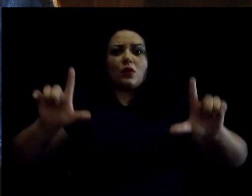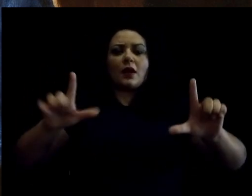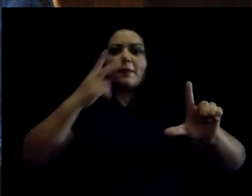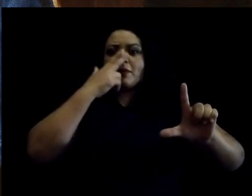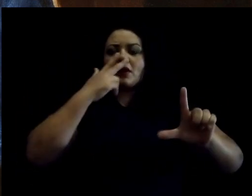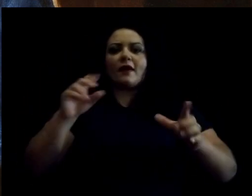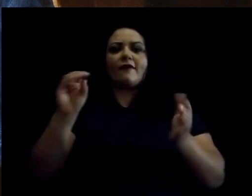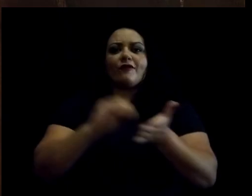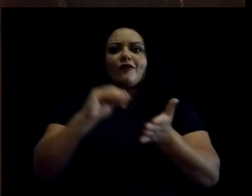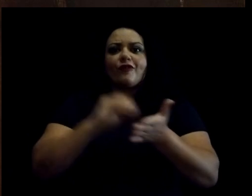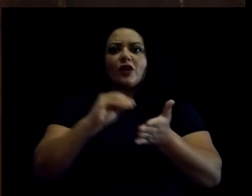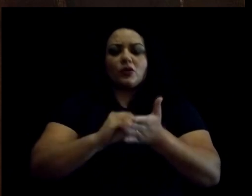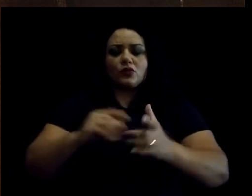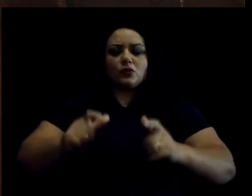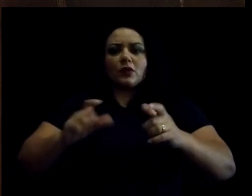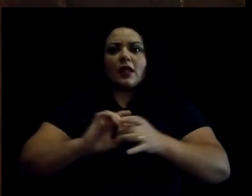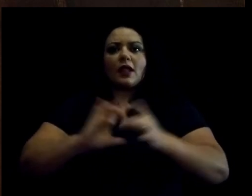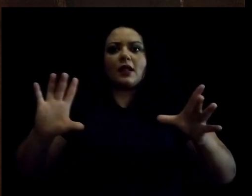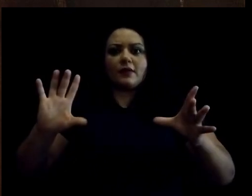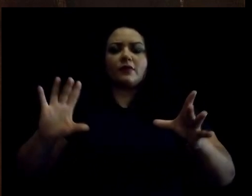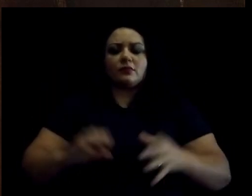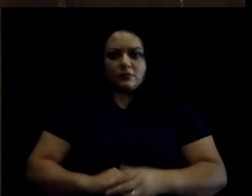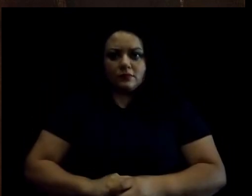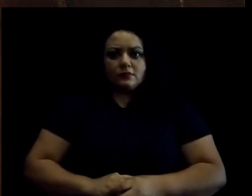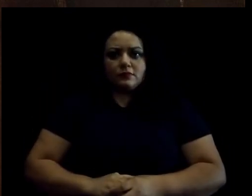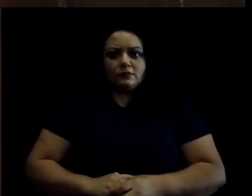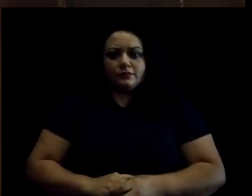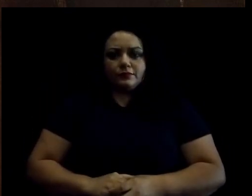quadro é opressor pela ausência de espaço livre.